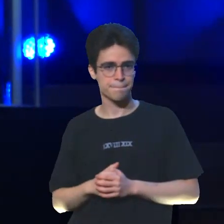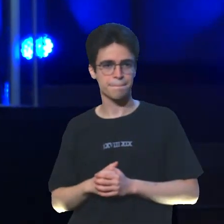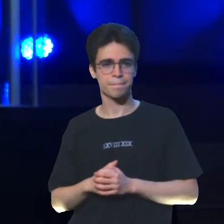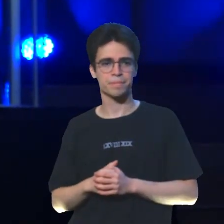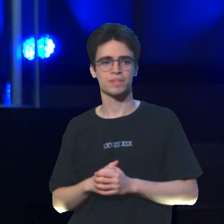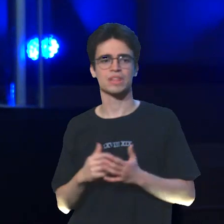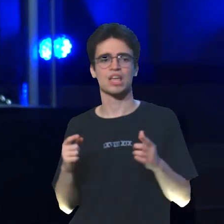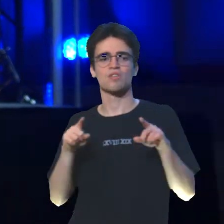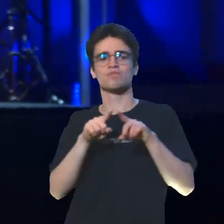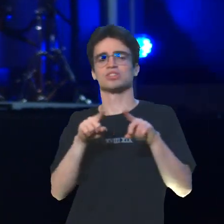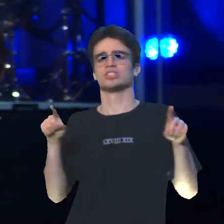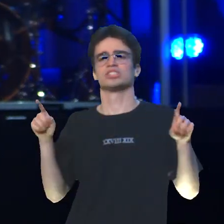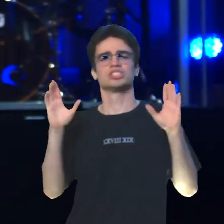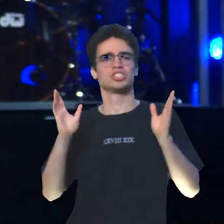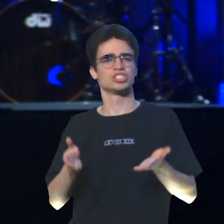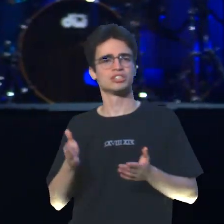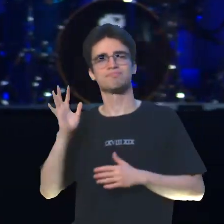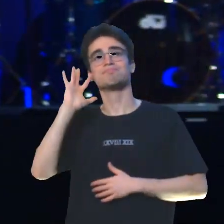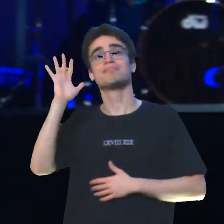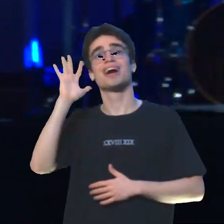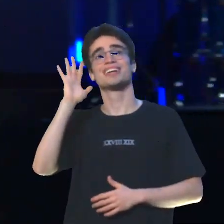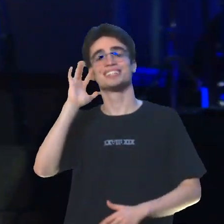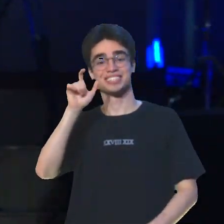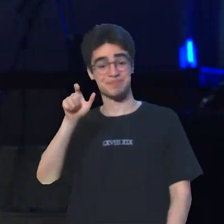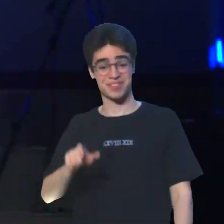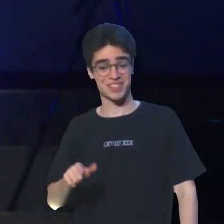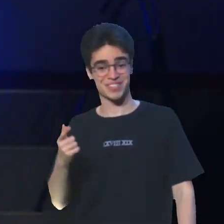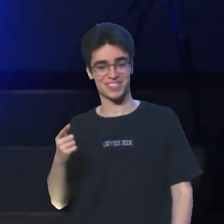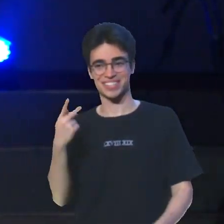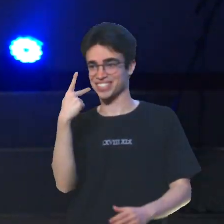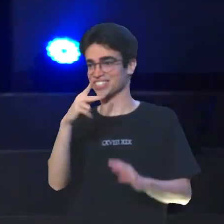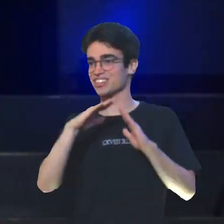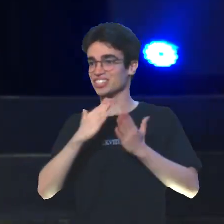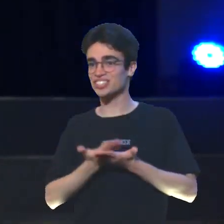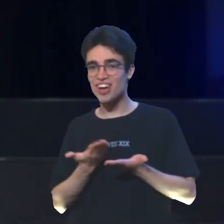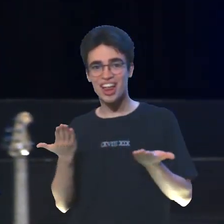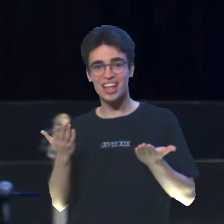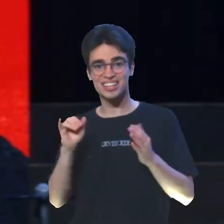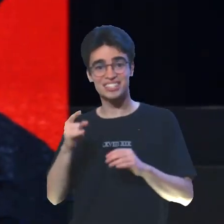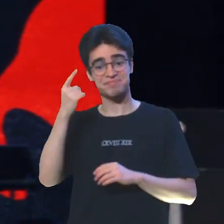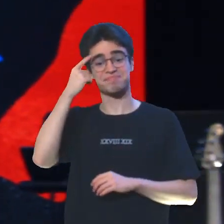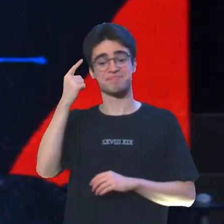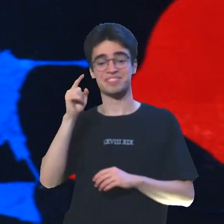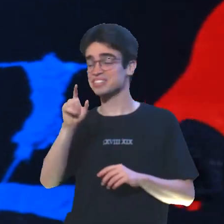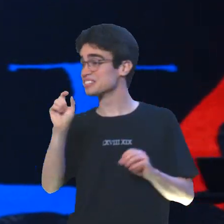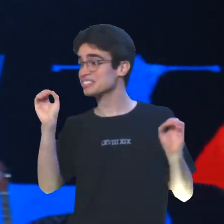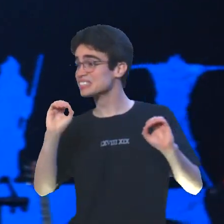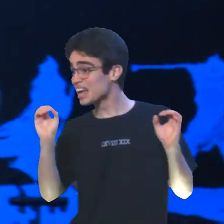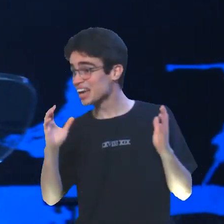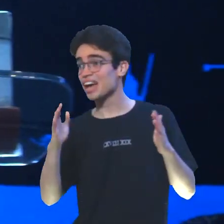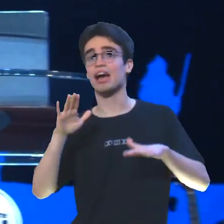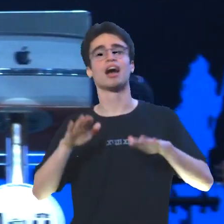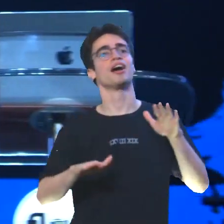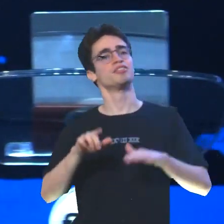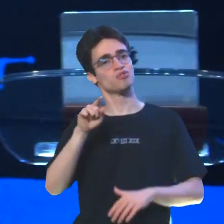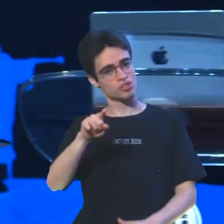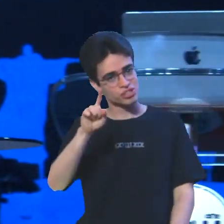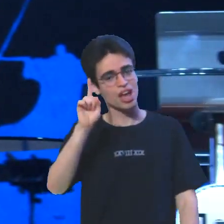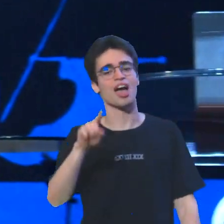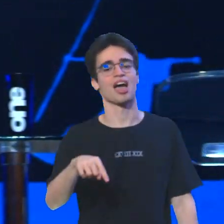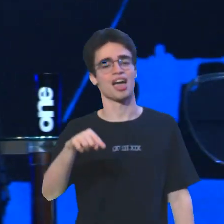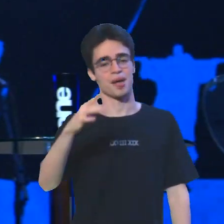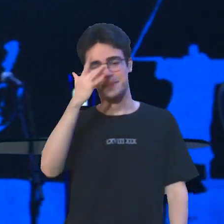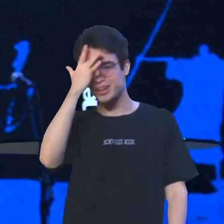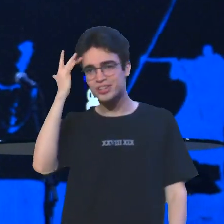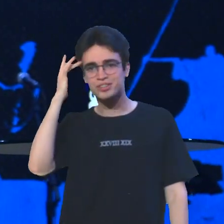se você já tem alguém em mente quando pensa na sua escola. Se você não tem, talvez você esteja nessa lista dos